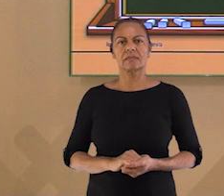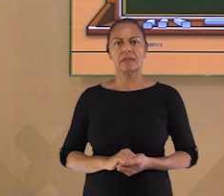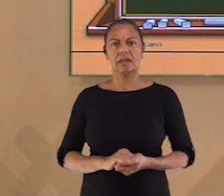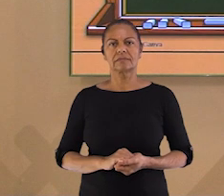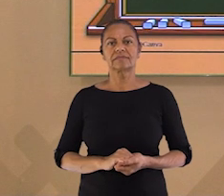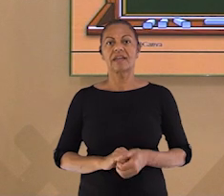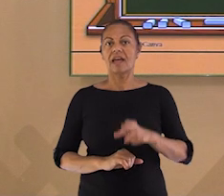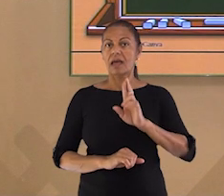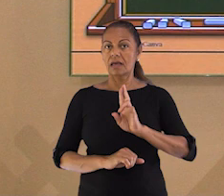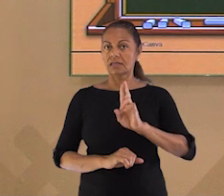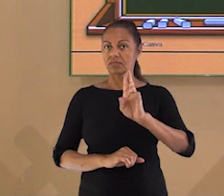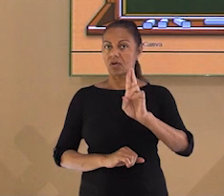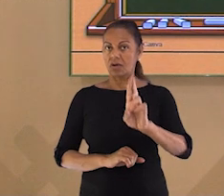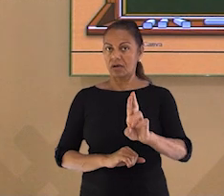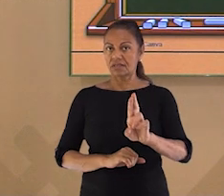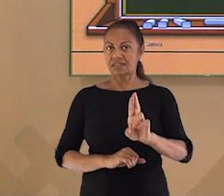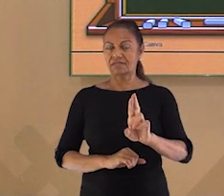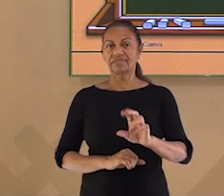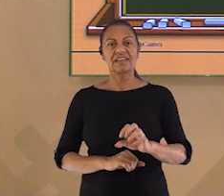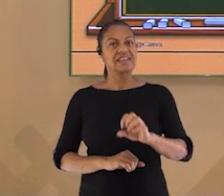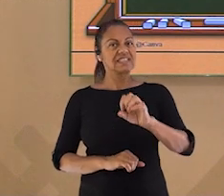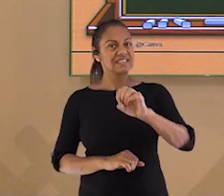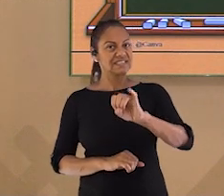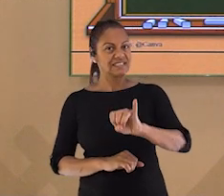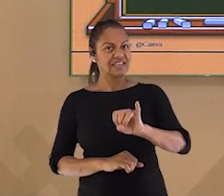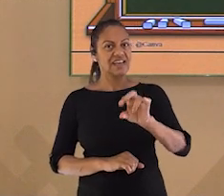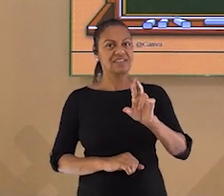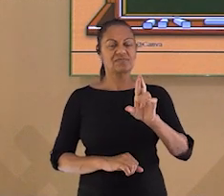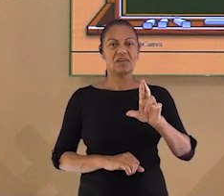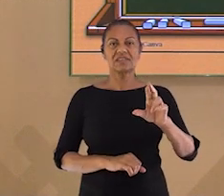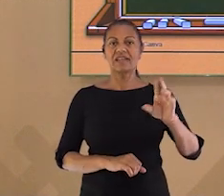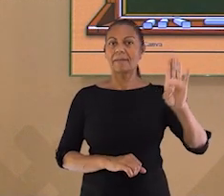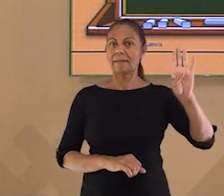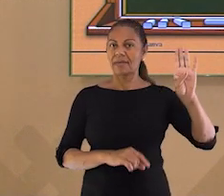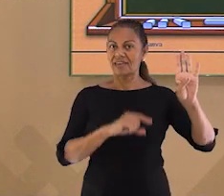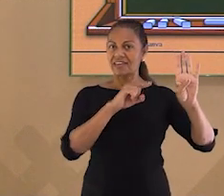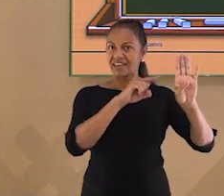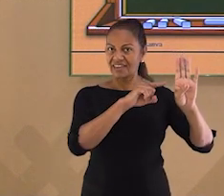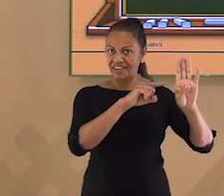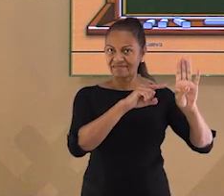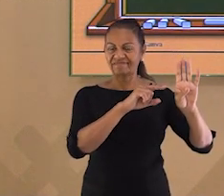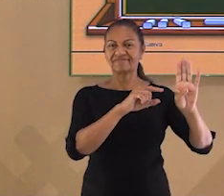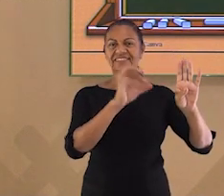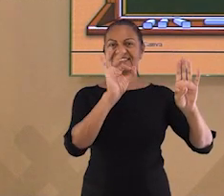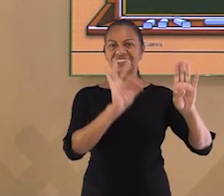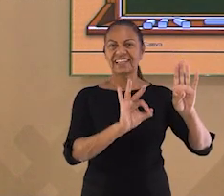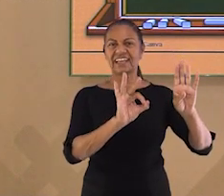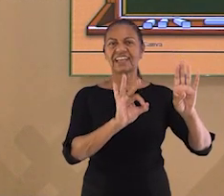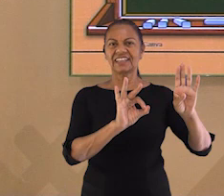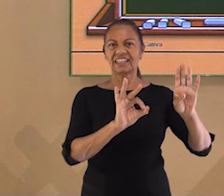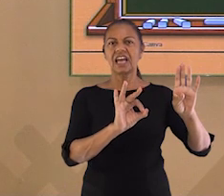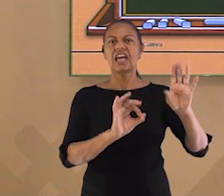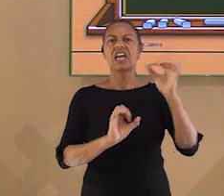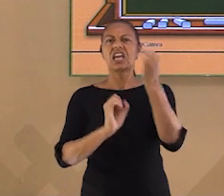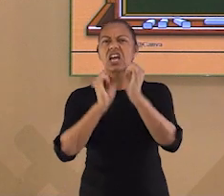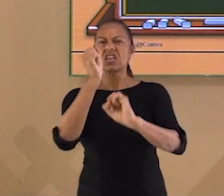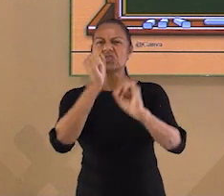Vamos para a correção. Acertou quem respondeu a letra B. Atua especialmente em